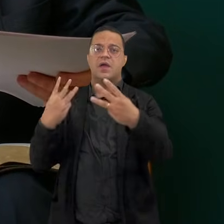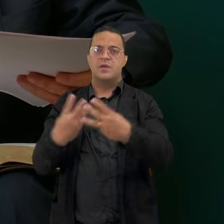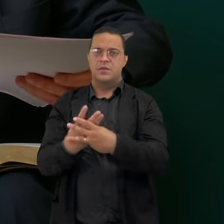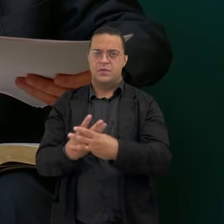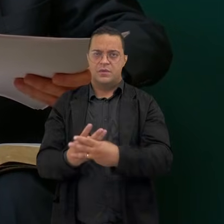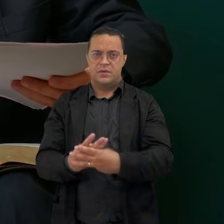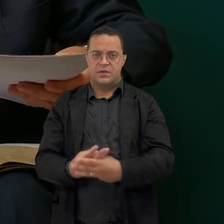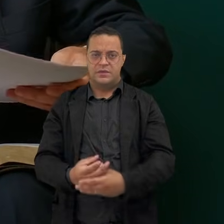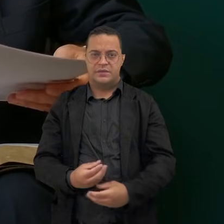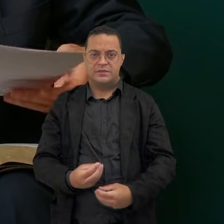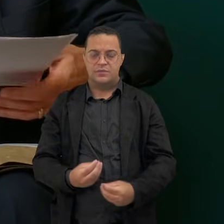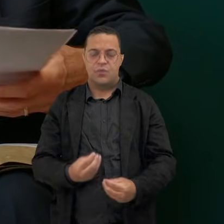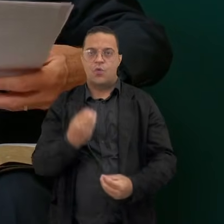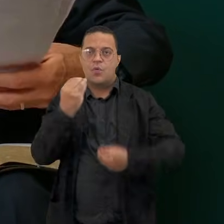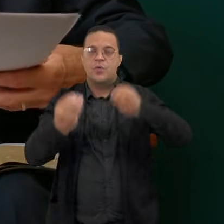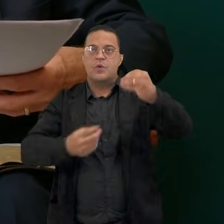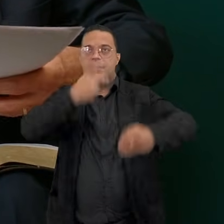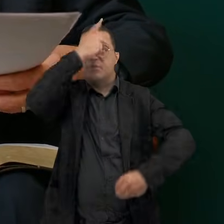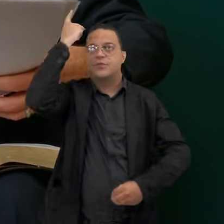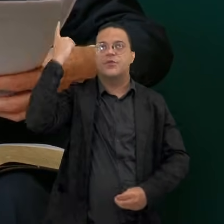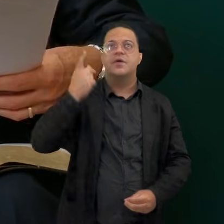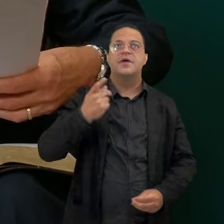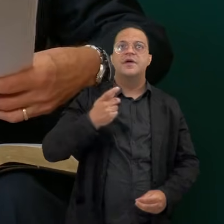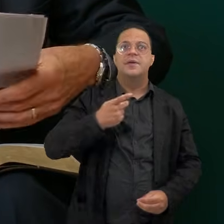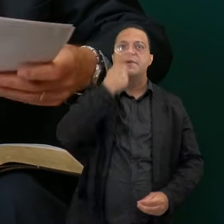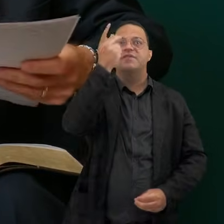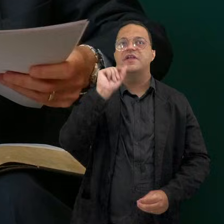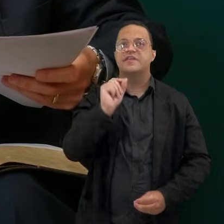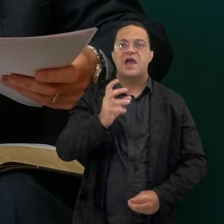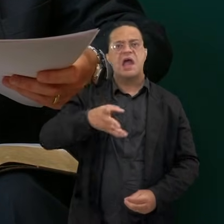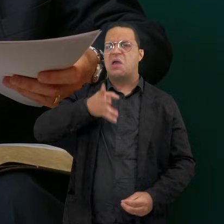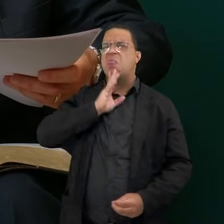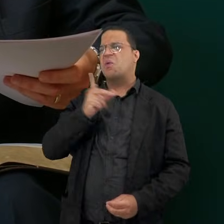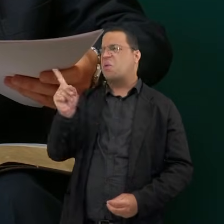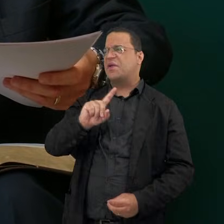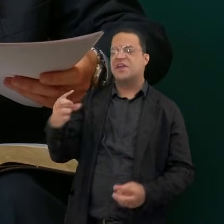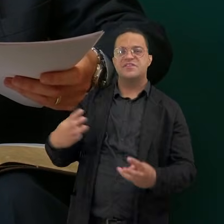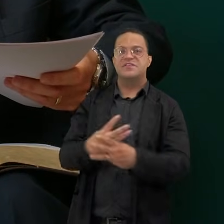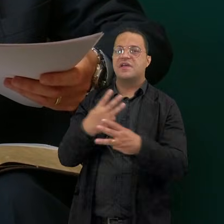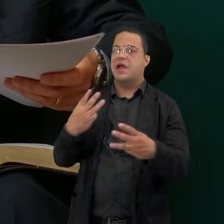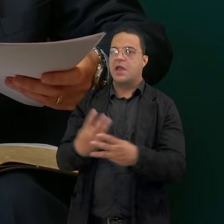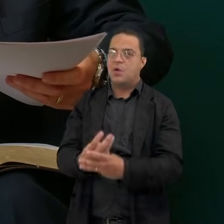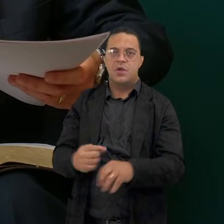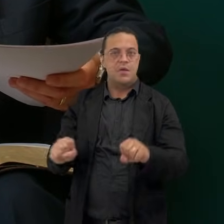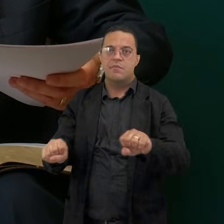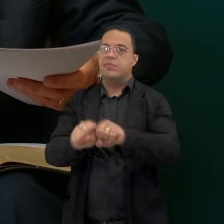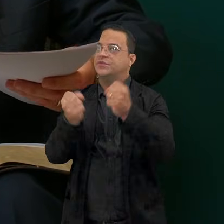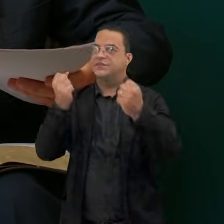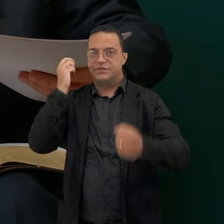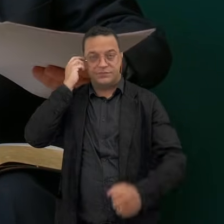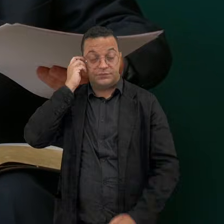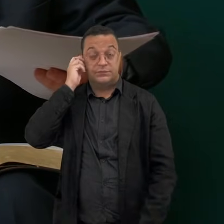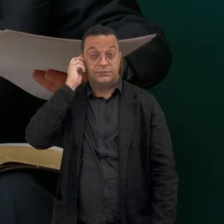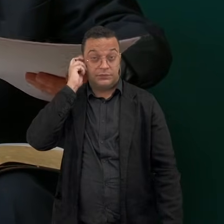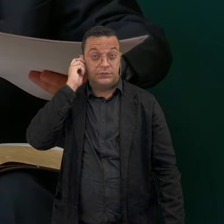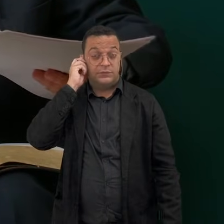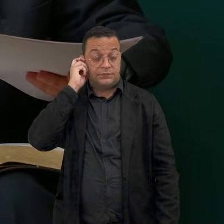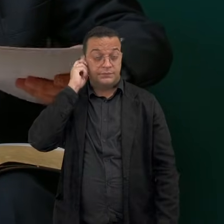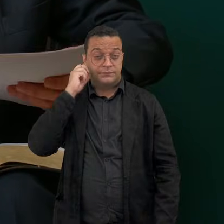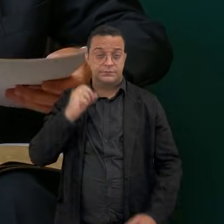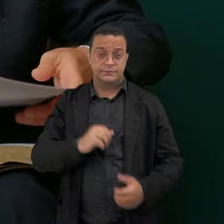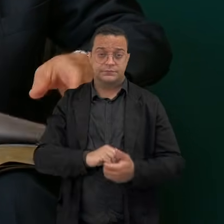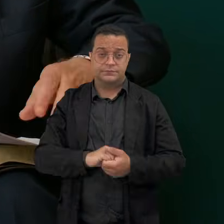desconhece a existência de Israel. Isso. É um sinal que é conhecido de todos, né? Assim, o conhecimento de que Israel existe é